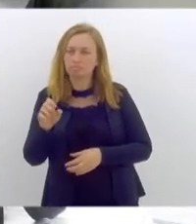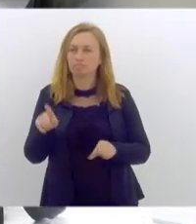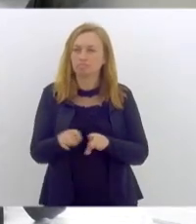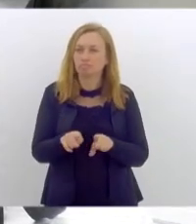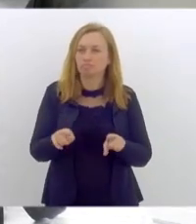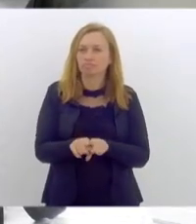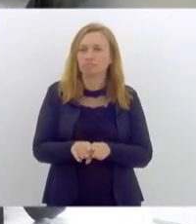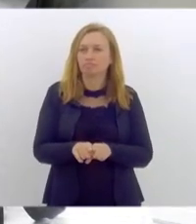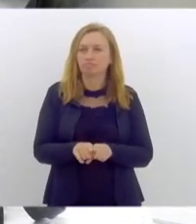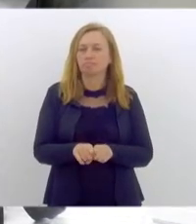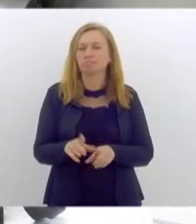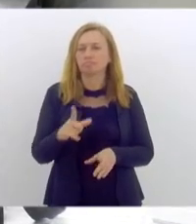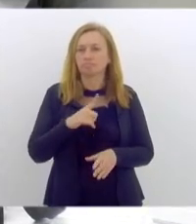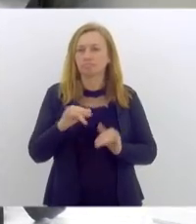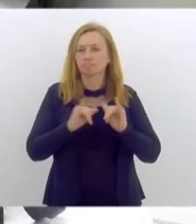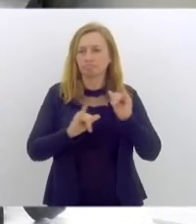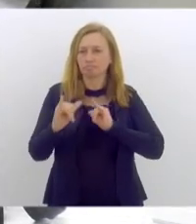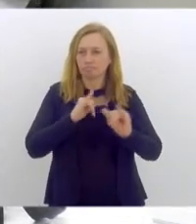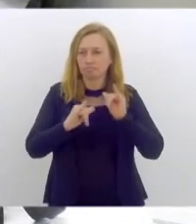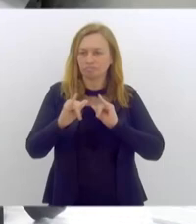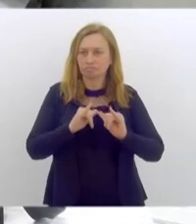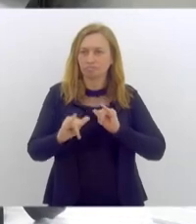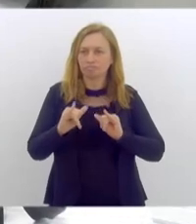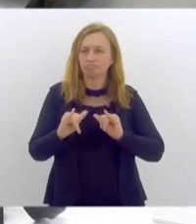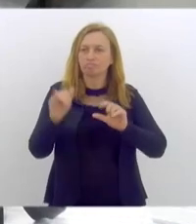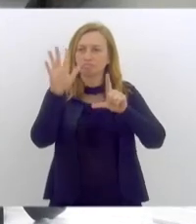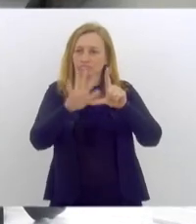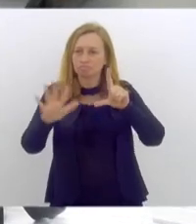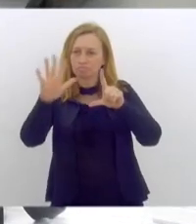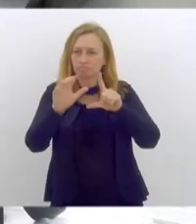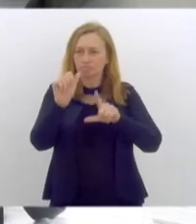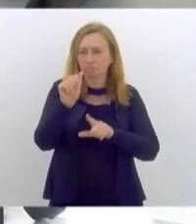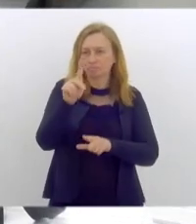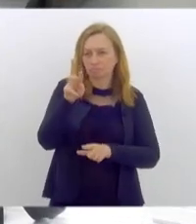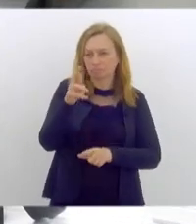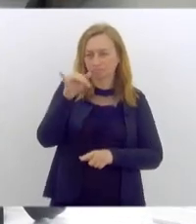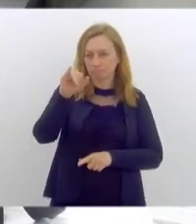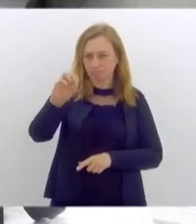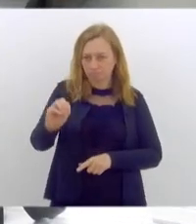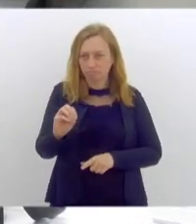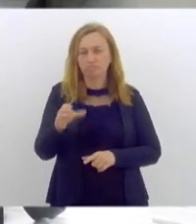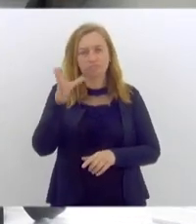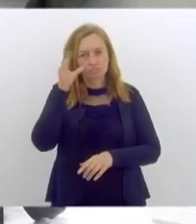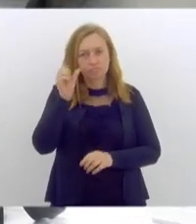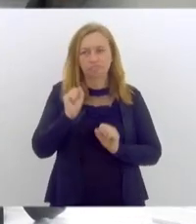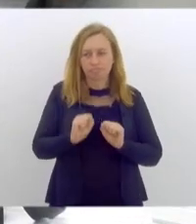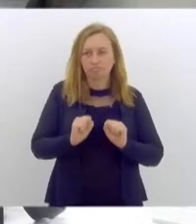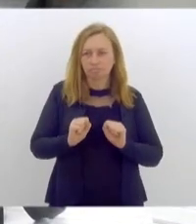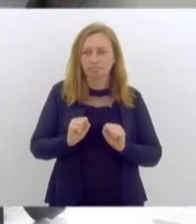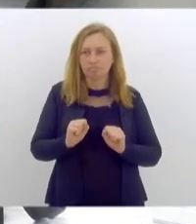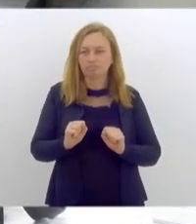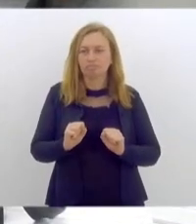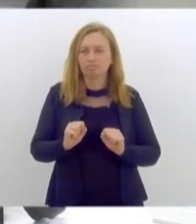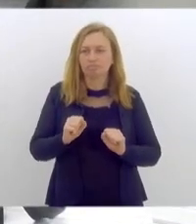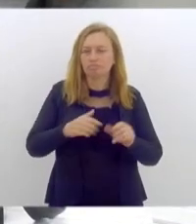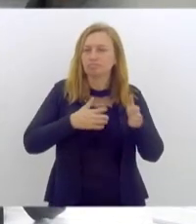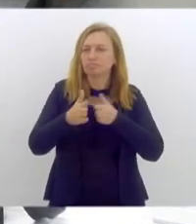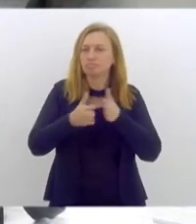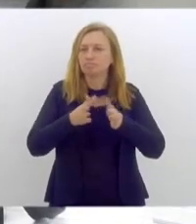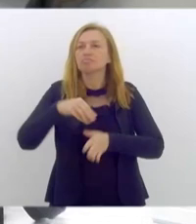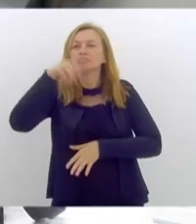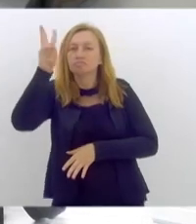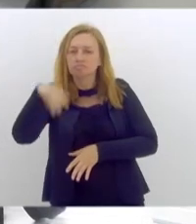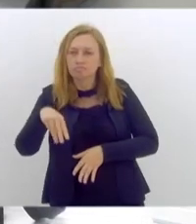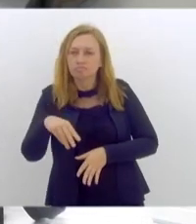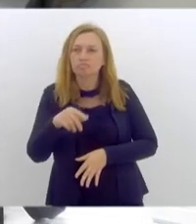eles têm os dados disponibilizados no portal da g-rio então ali o interessado ele tem como acessar Quem são